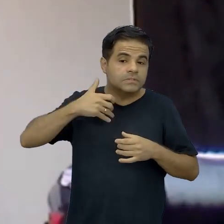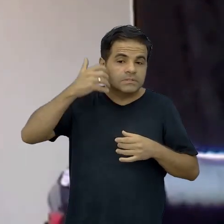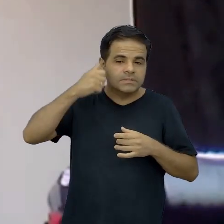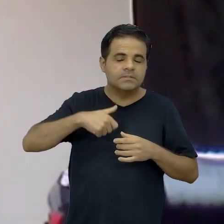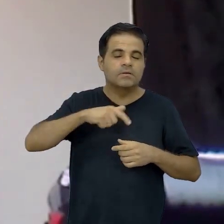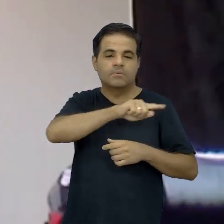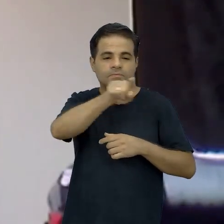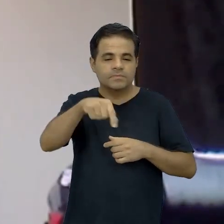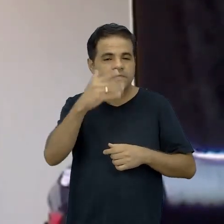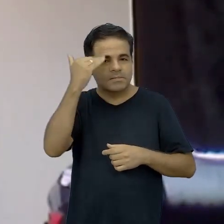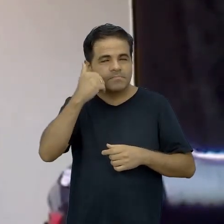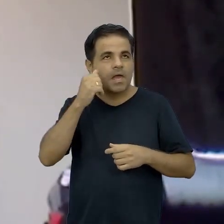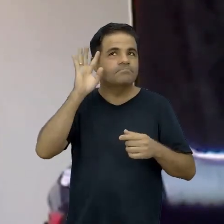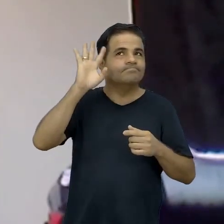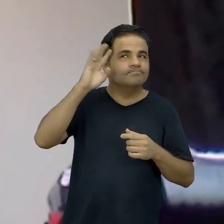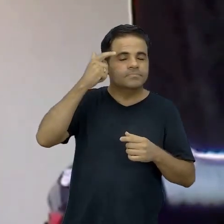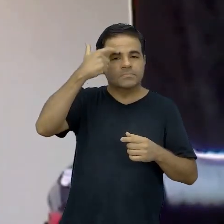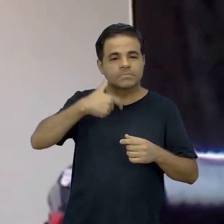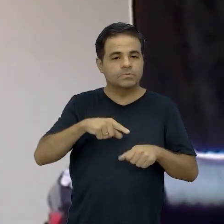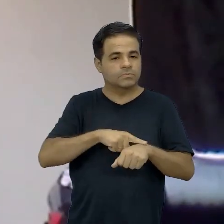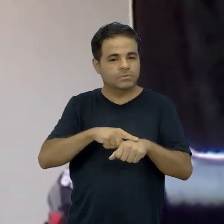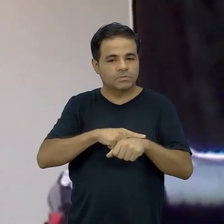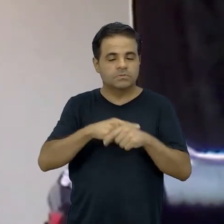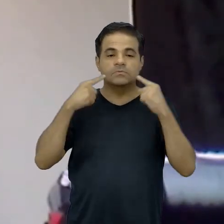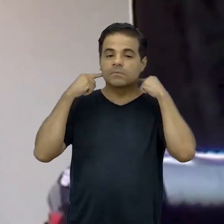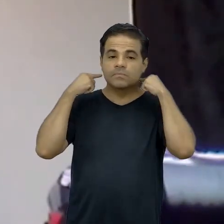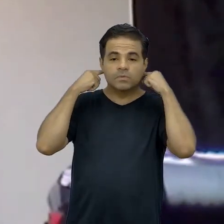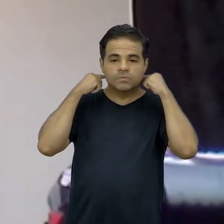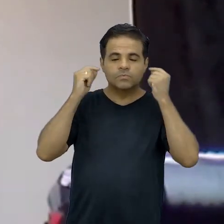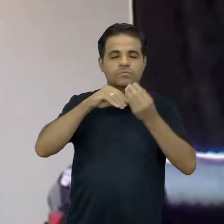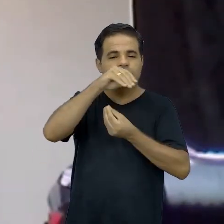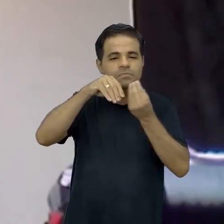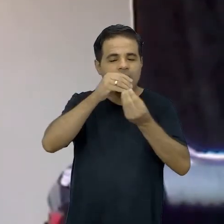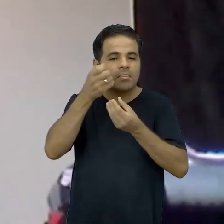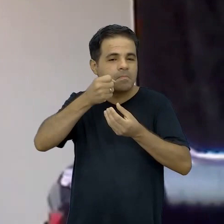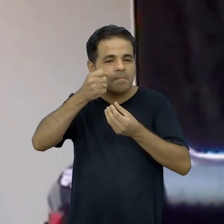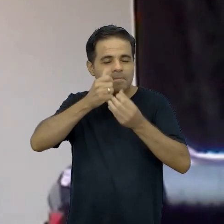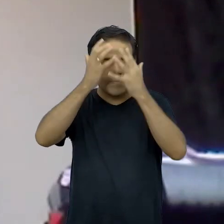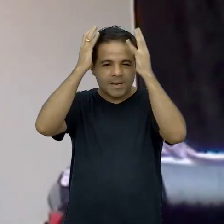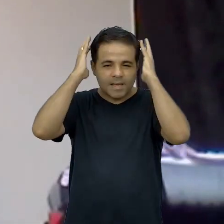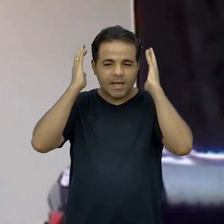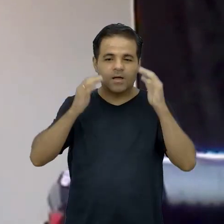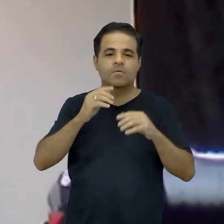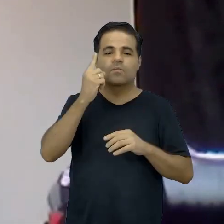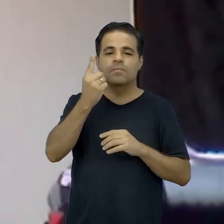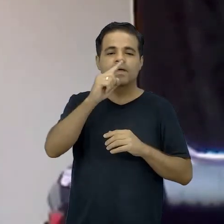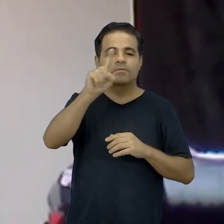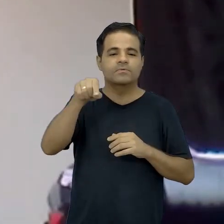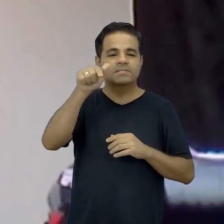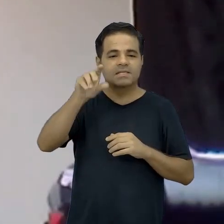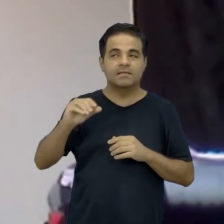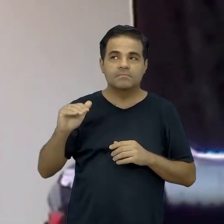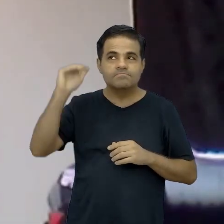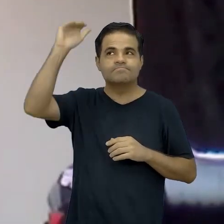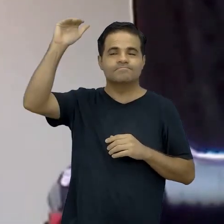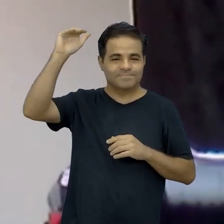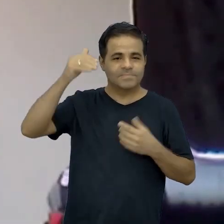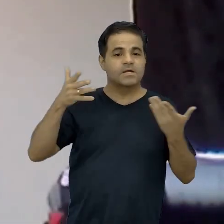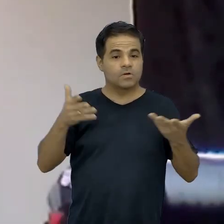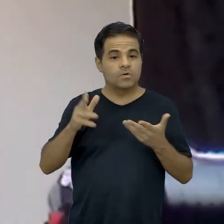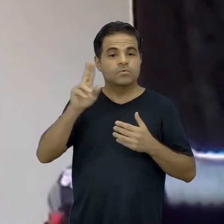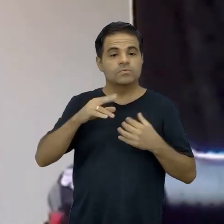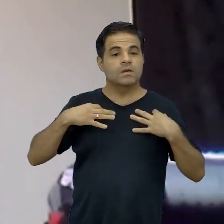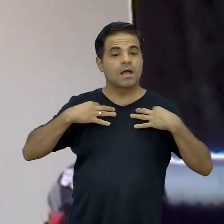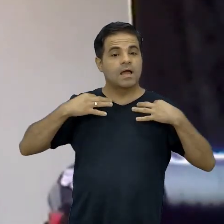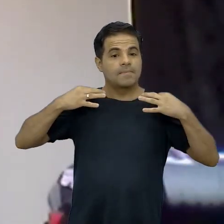eu sou moreno, tenho cabelos curtos, grisalhos, 1,70 m de altura. Neste momento estou usando